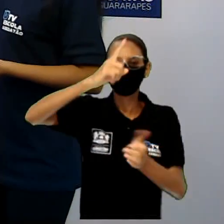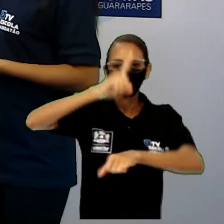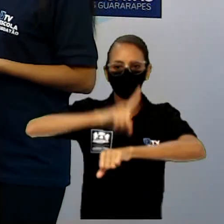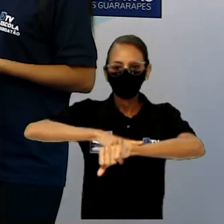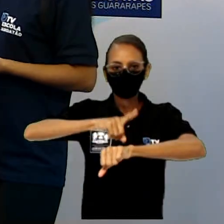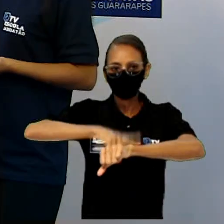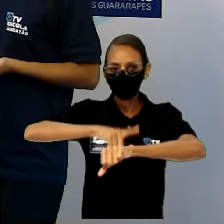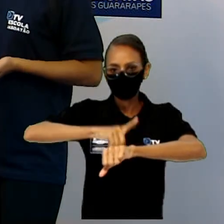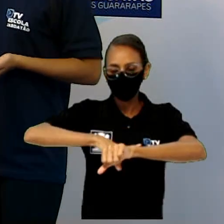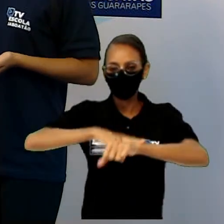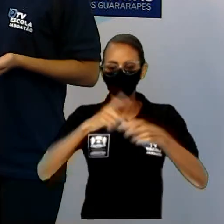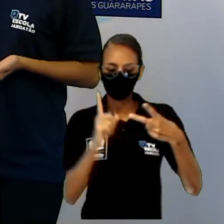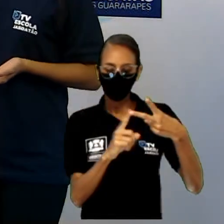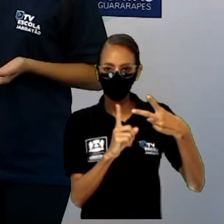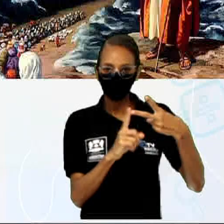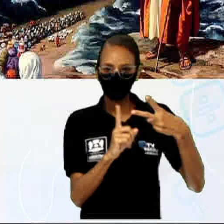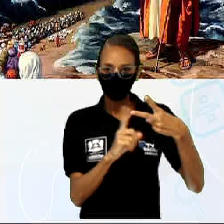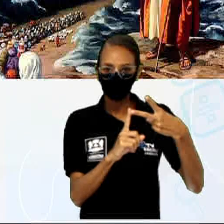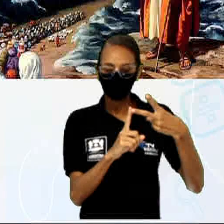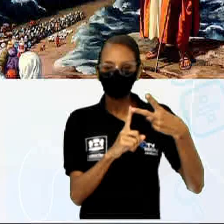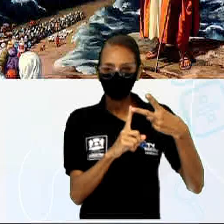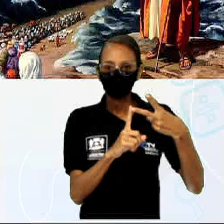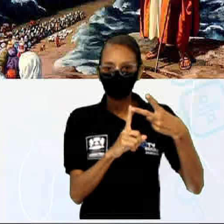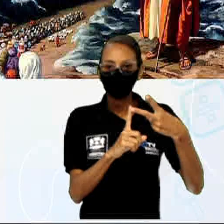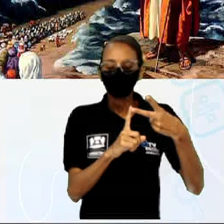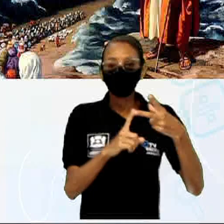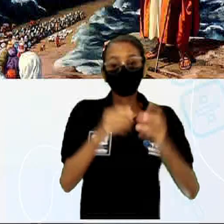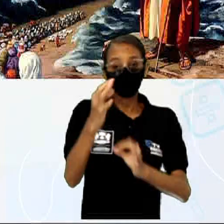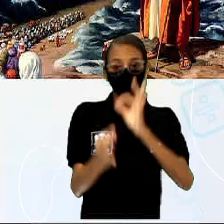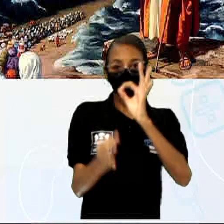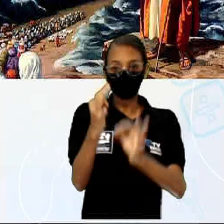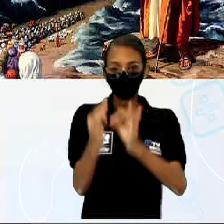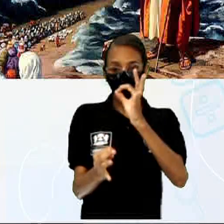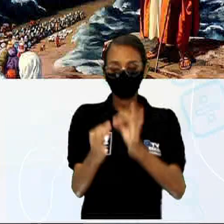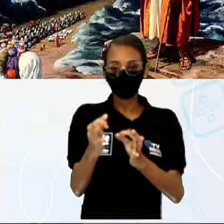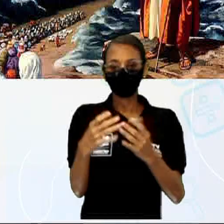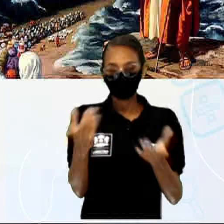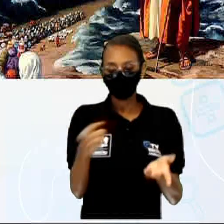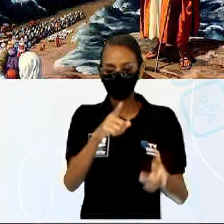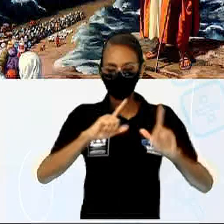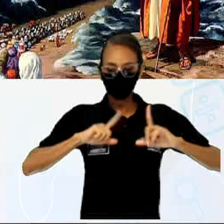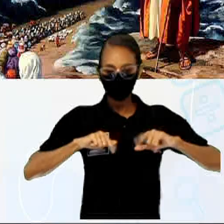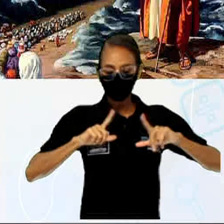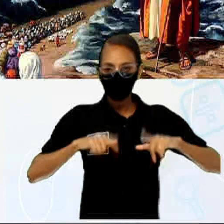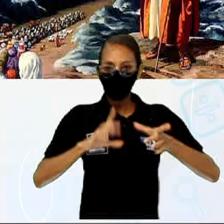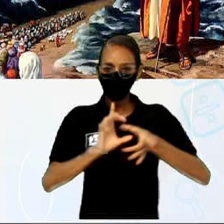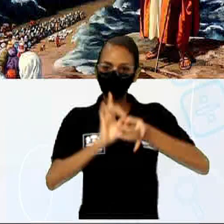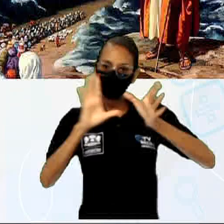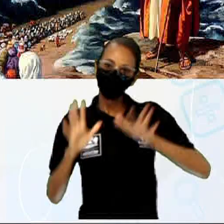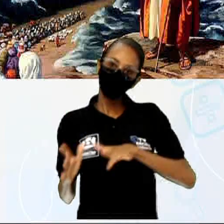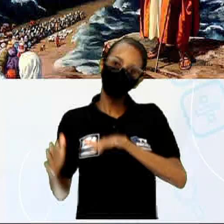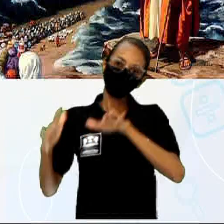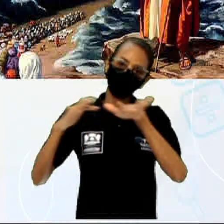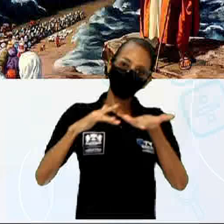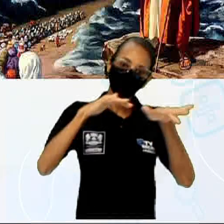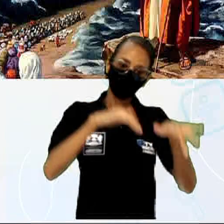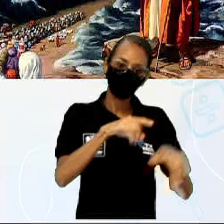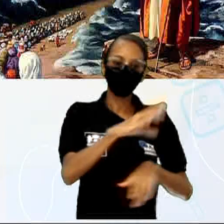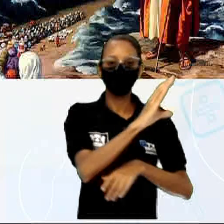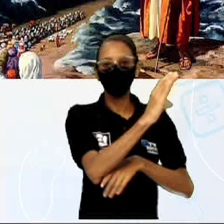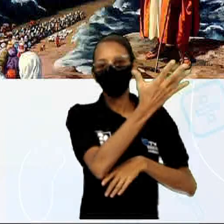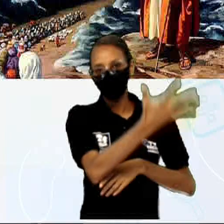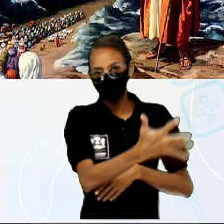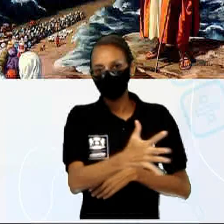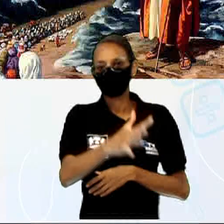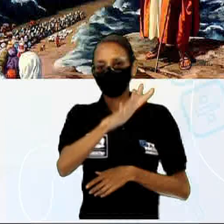dos Juízes, tá? Uma vez libertos, os hebreus retomaram a Canaã, evento esse conhecido como o